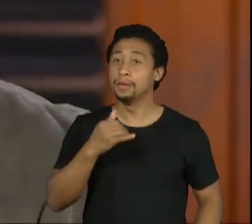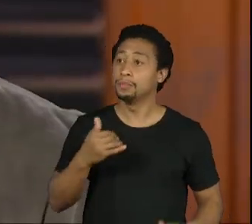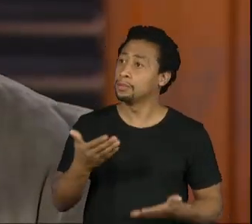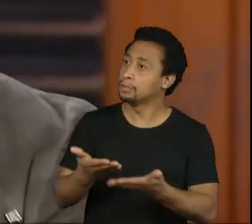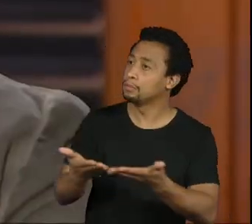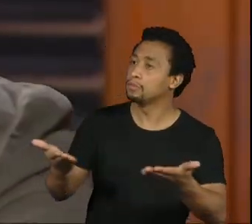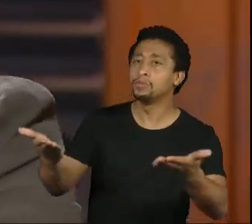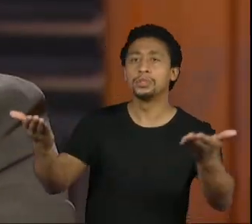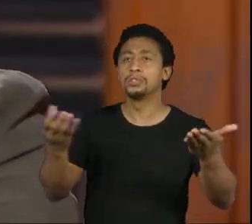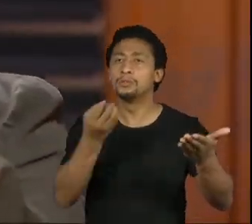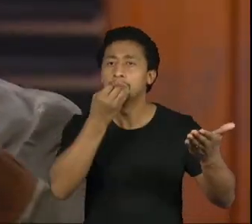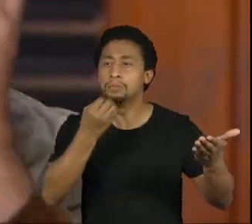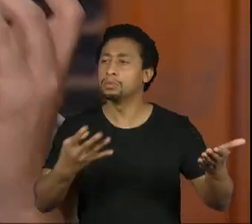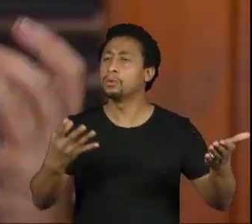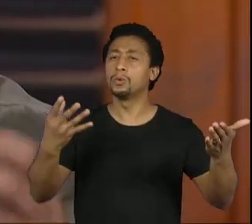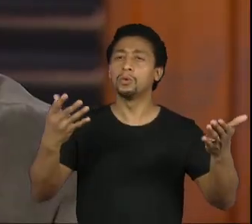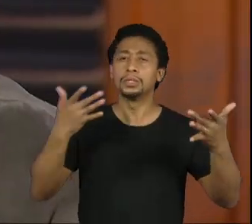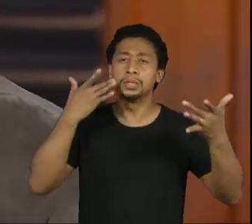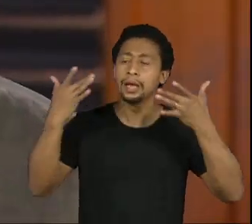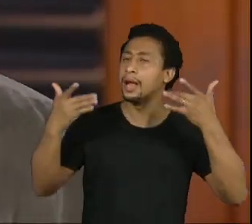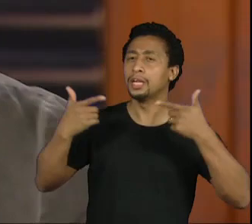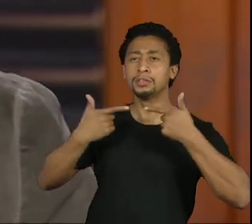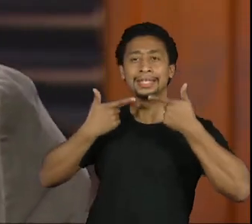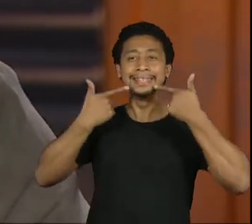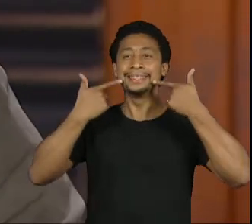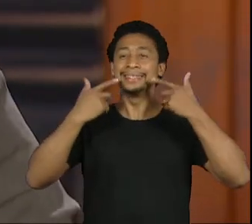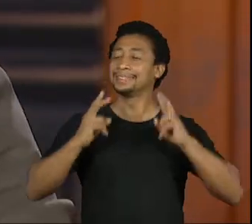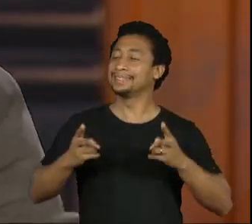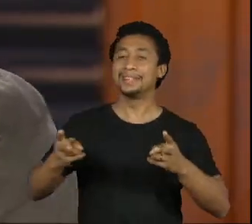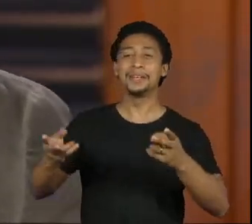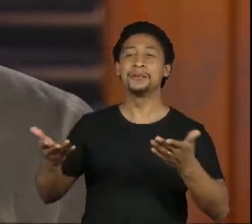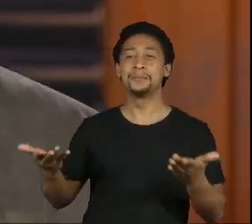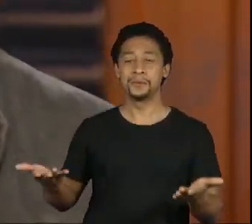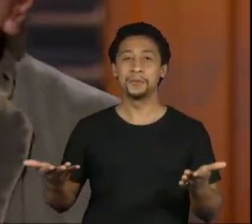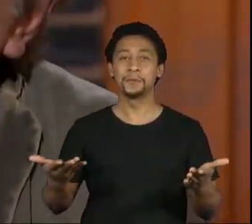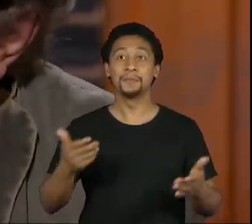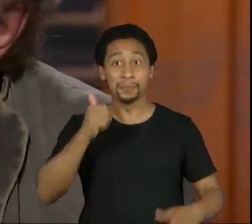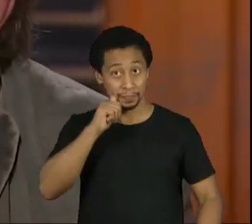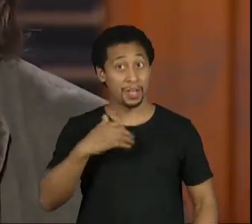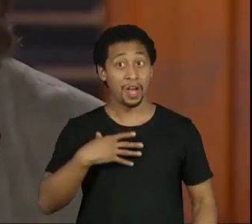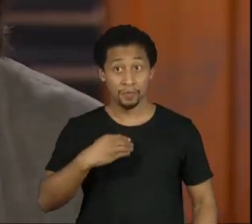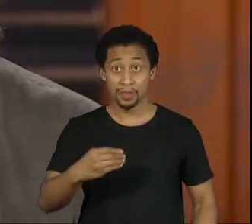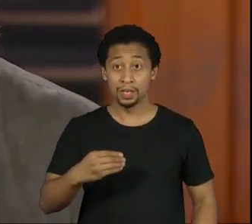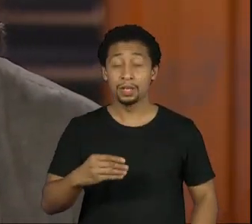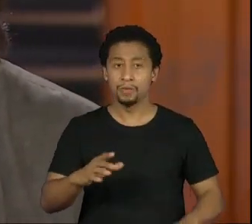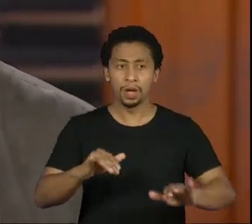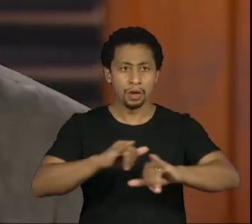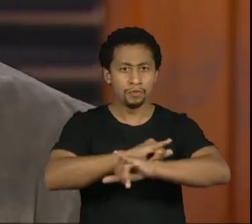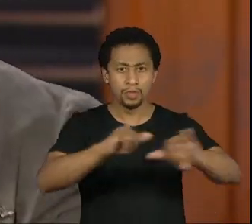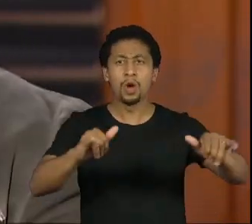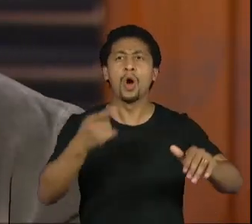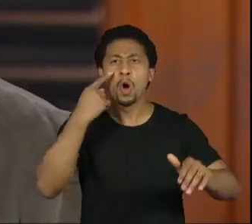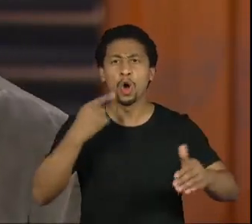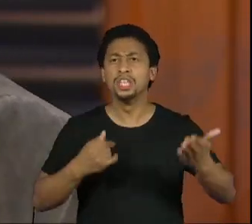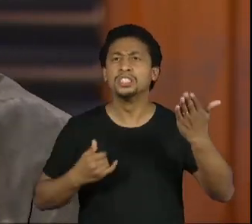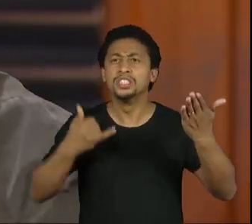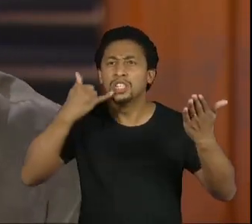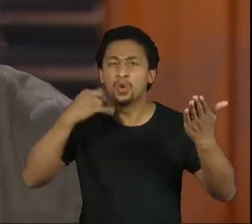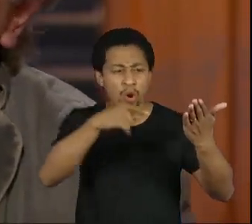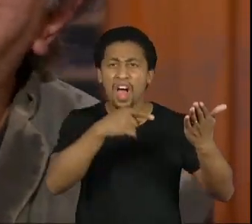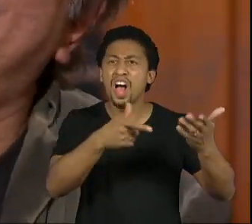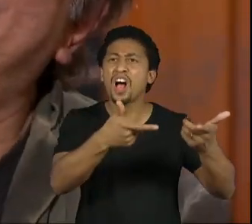todos um bom espetáculo que você com um sorriso no rosto a minha filha desliga o celular aí que eu vou apagar a luz né vai